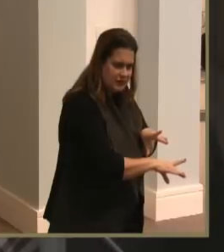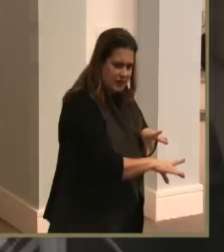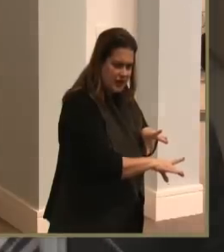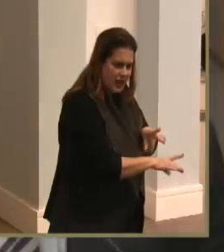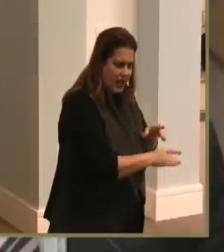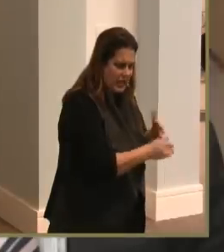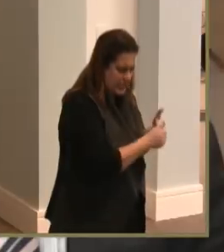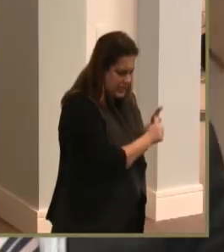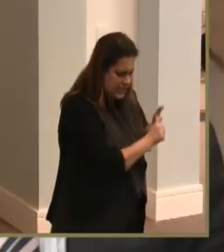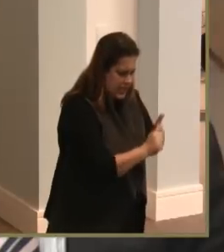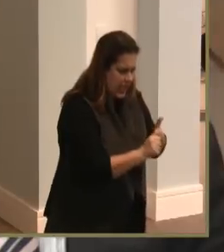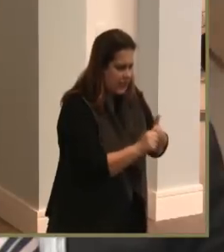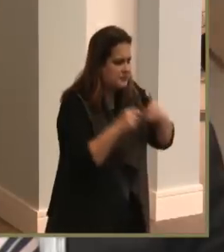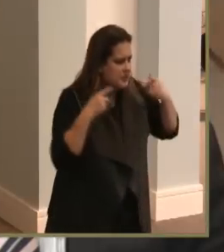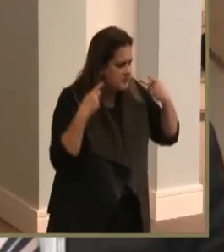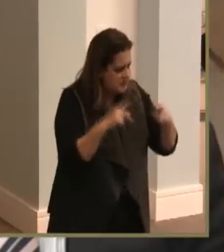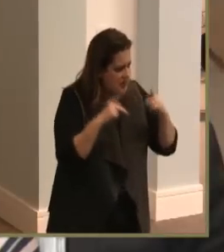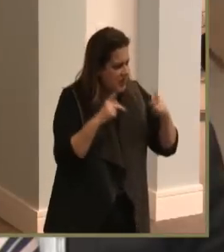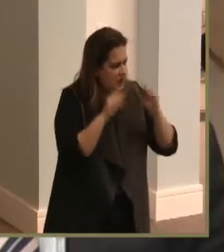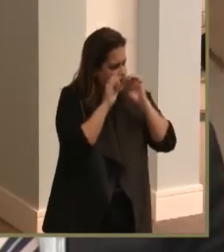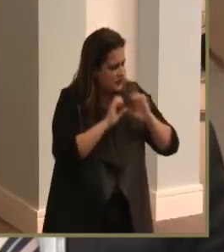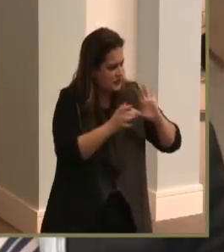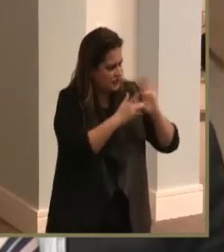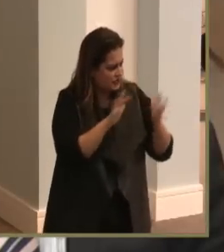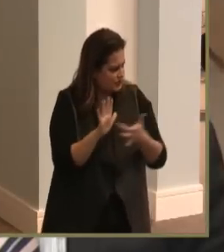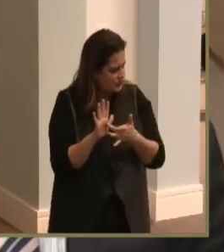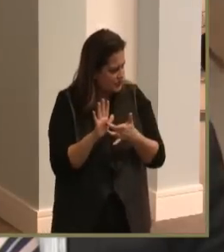Senhor Jesus Cristo?